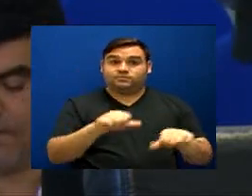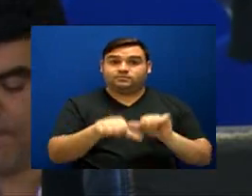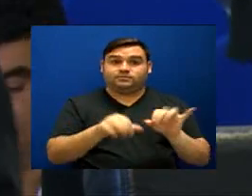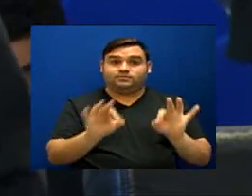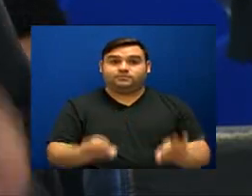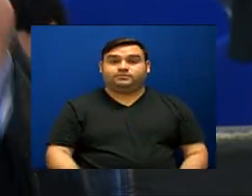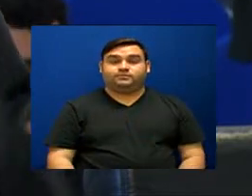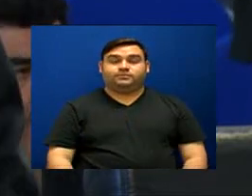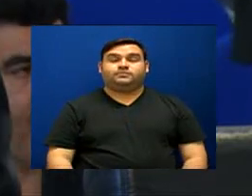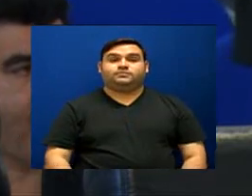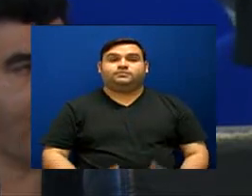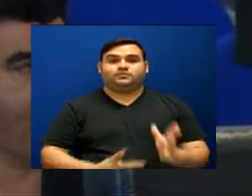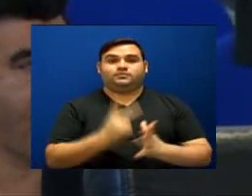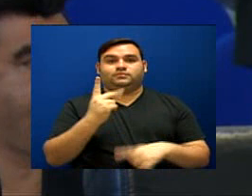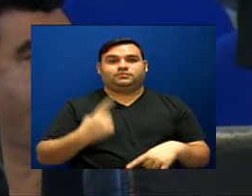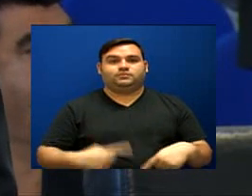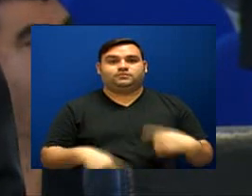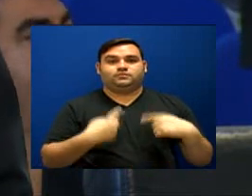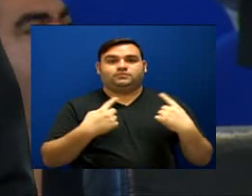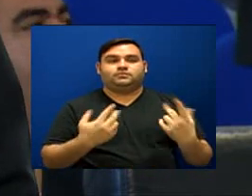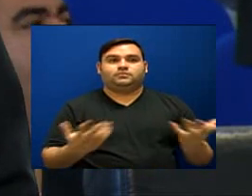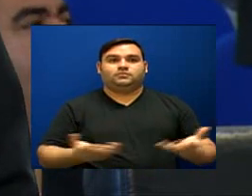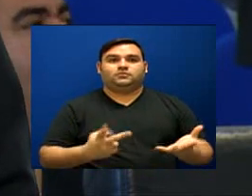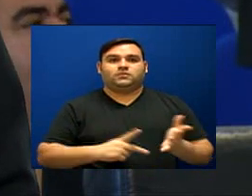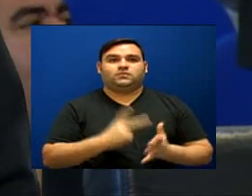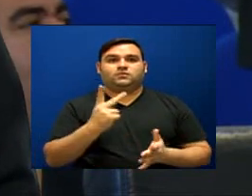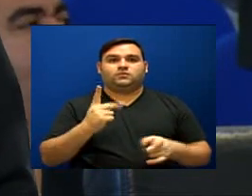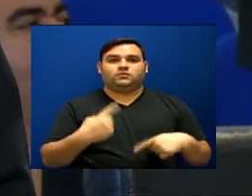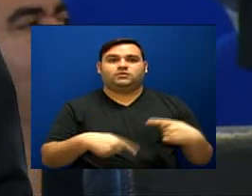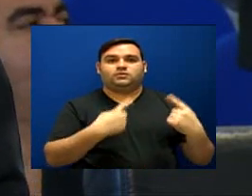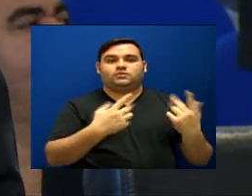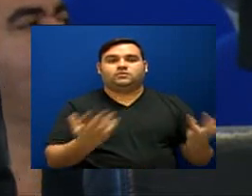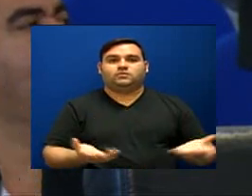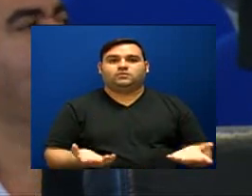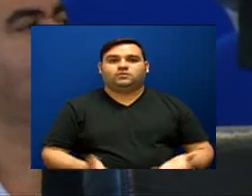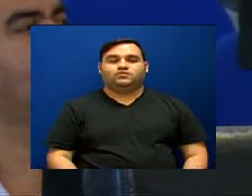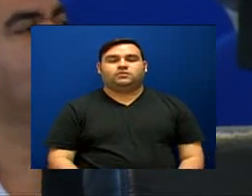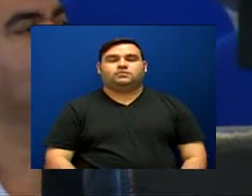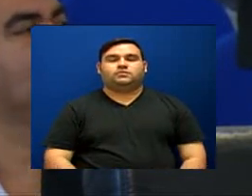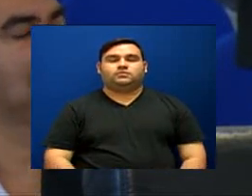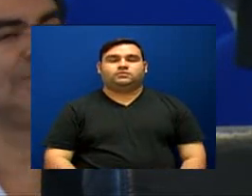isso. Está em segunda discussão. Já é a segunda discussão, hoje.